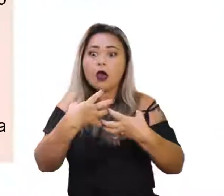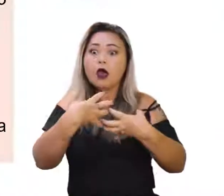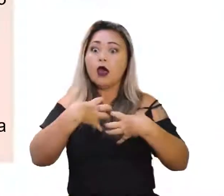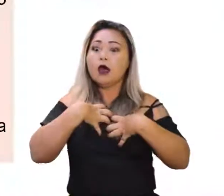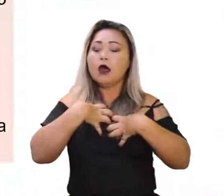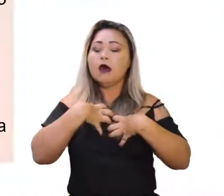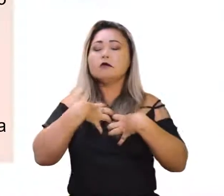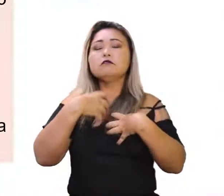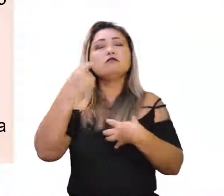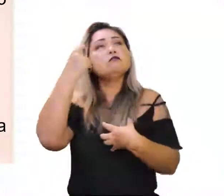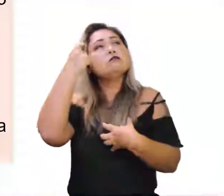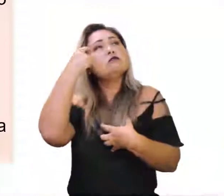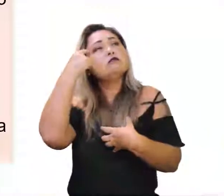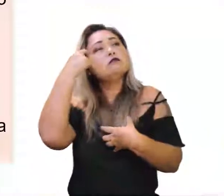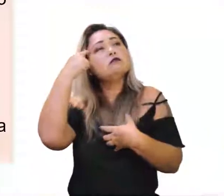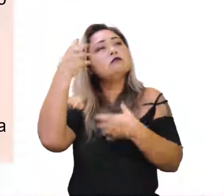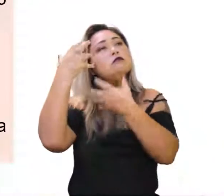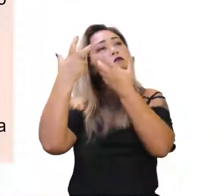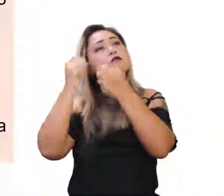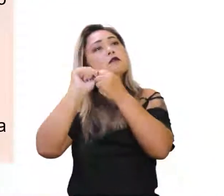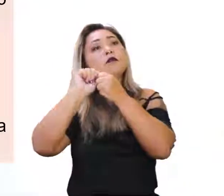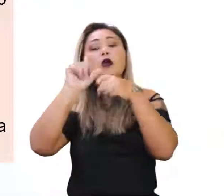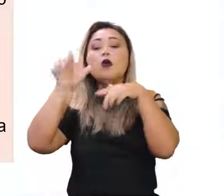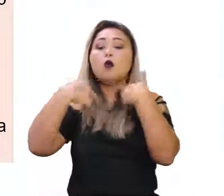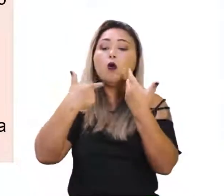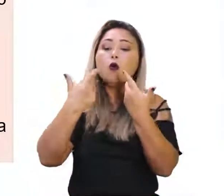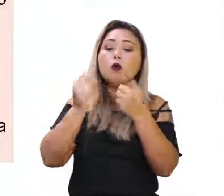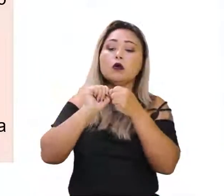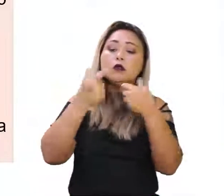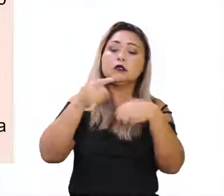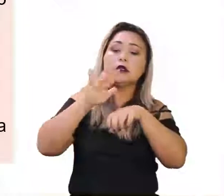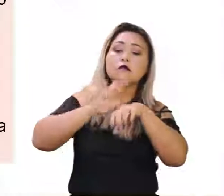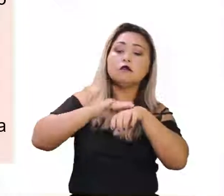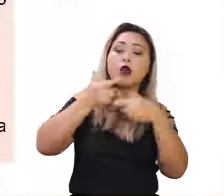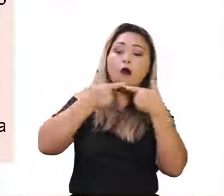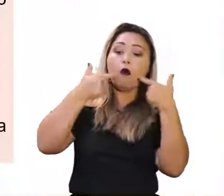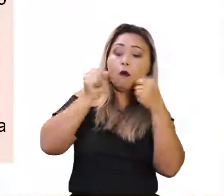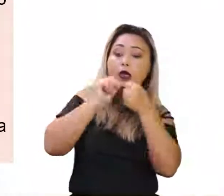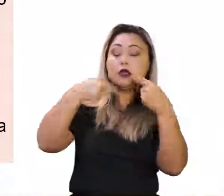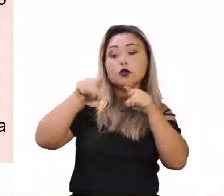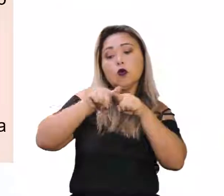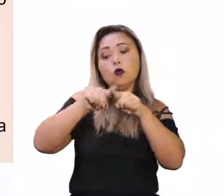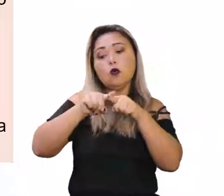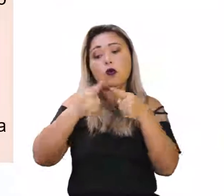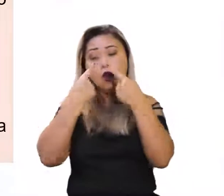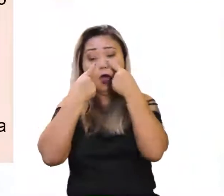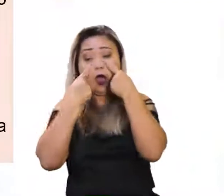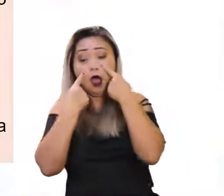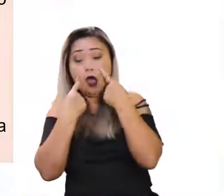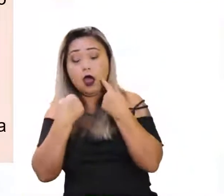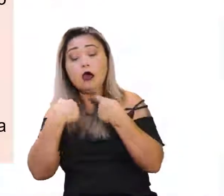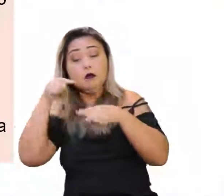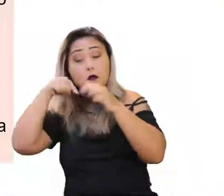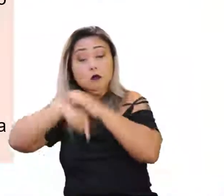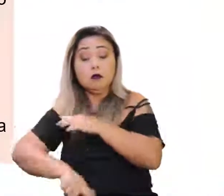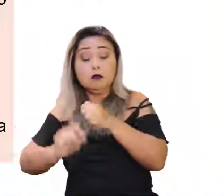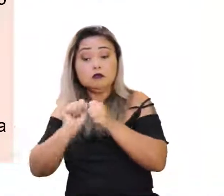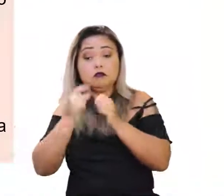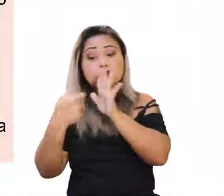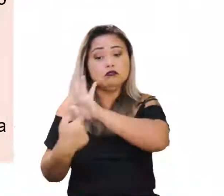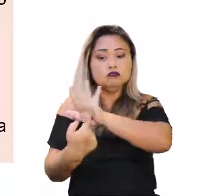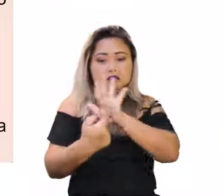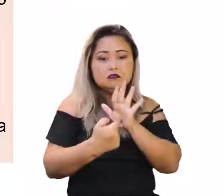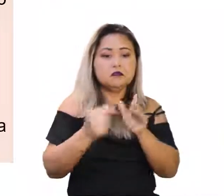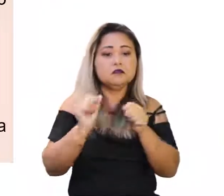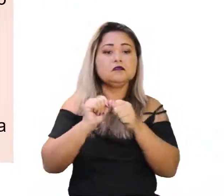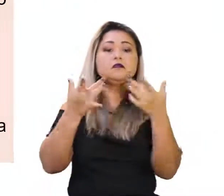sensações, reflexões por meio da comédia ou dramas humanos profundos, como a tragédia. O